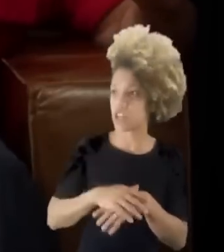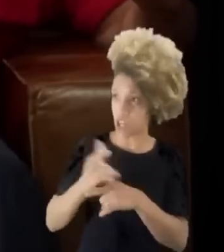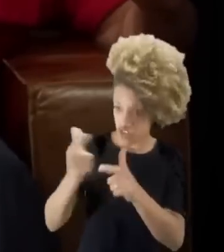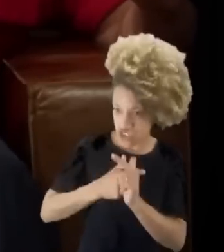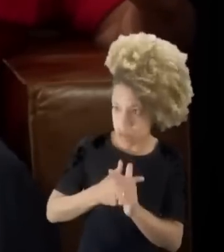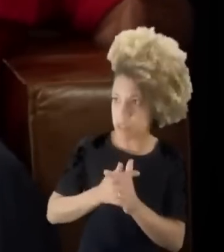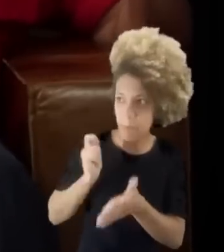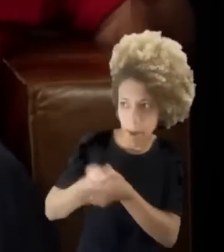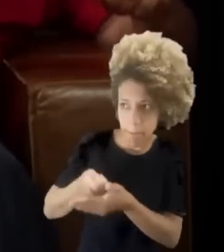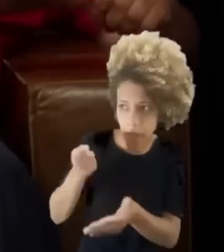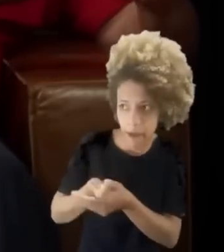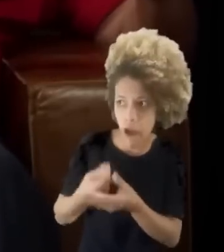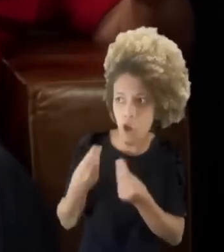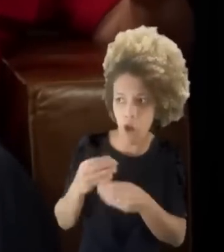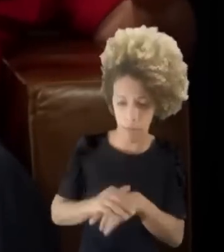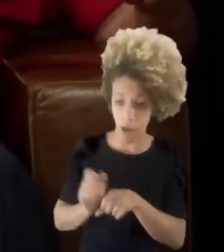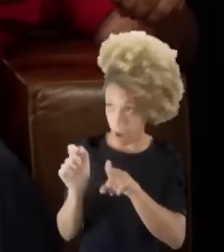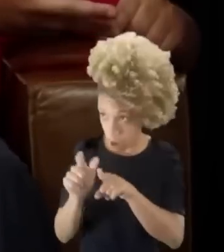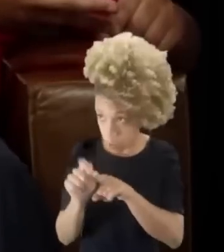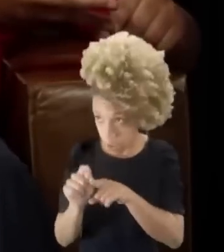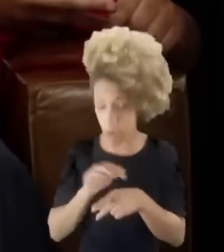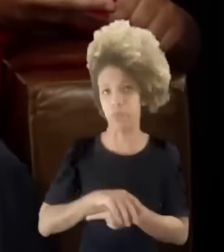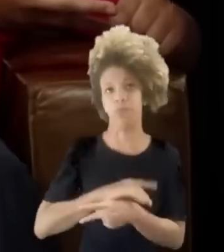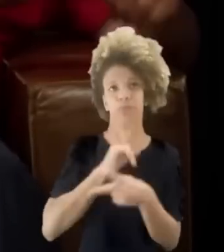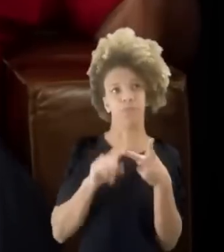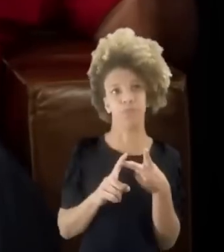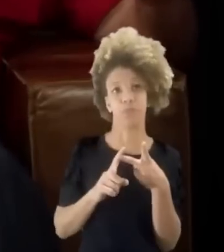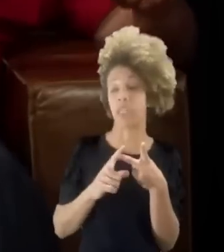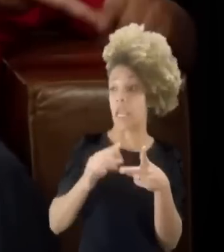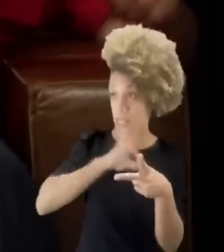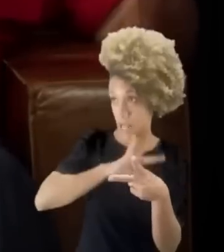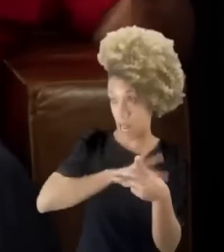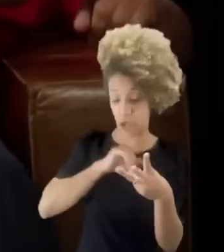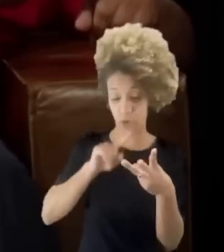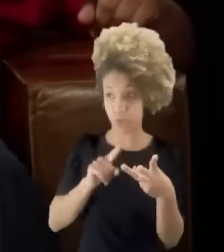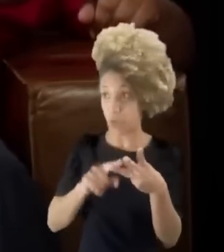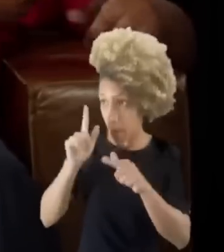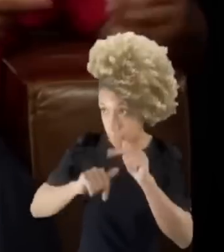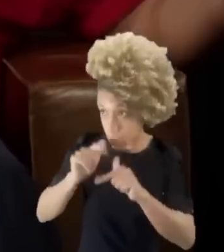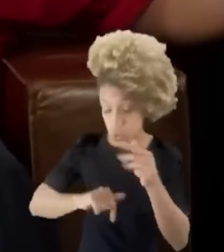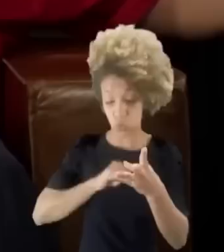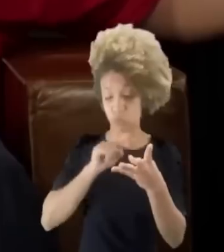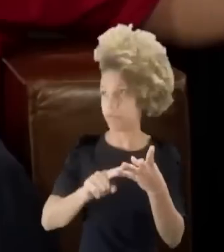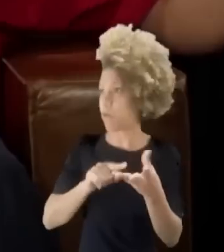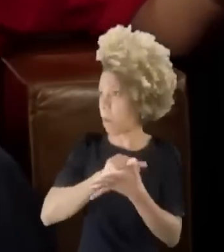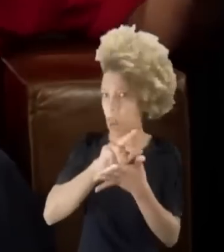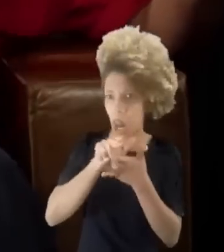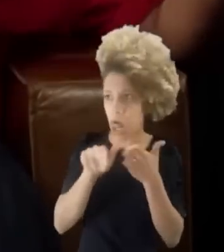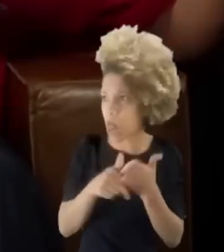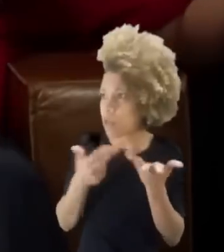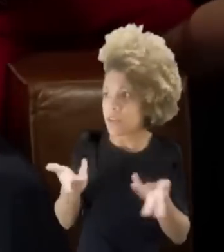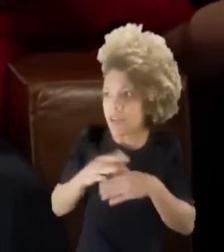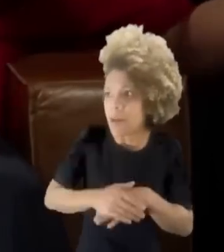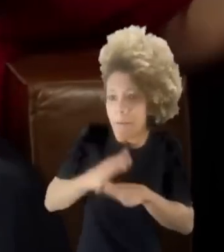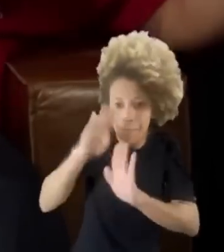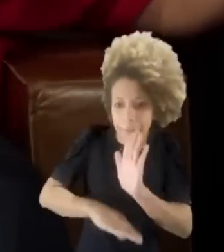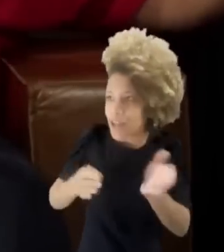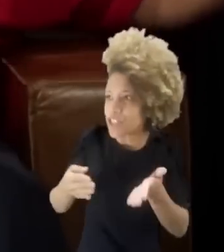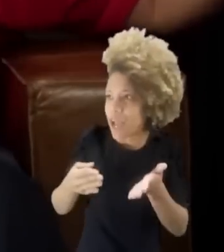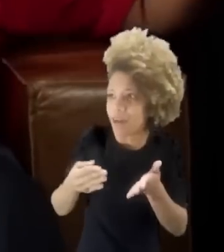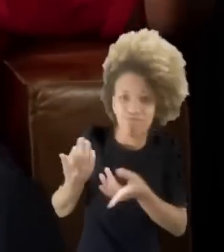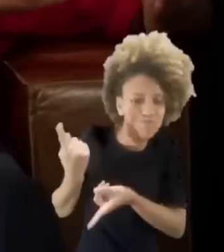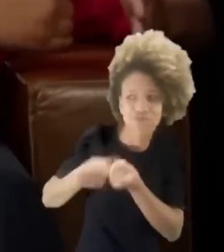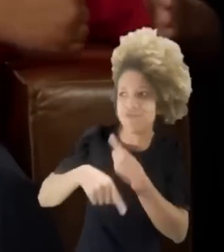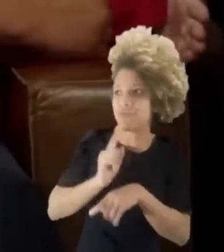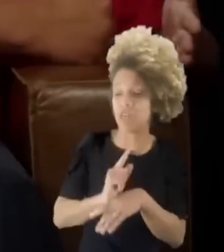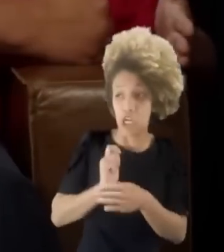que você tem para pagar Maurício aluguel é salário insumo tudo e aí do nada você tem que baixar o seu valor drasticamente